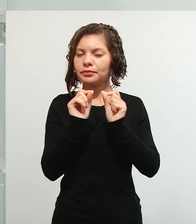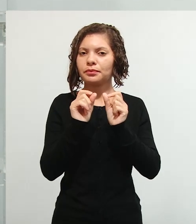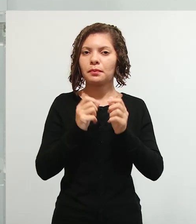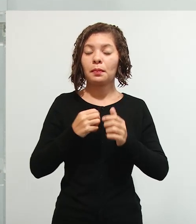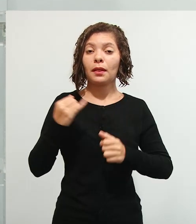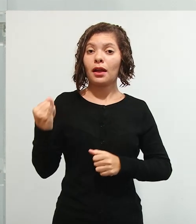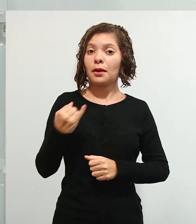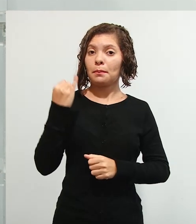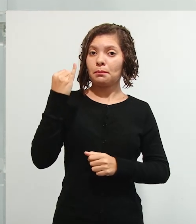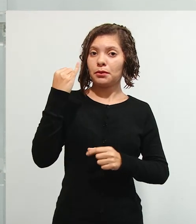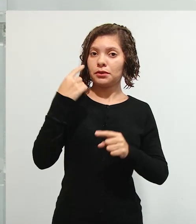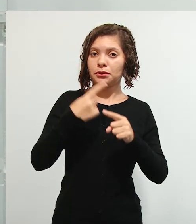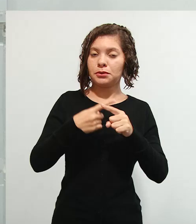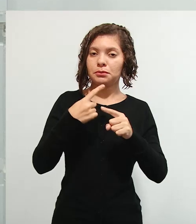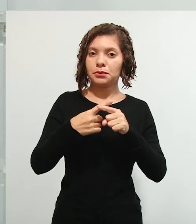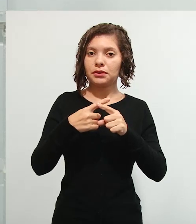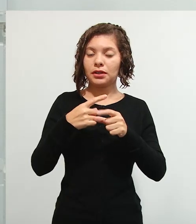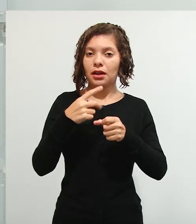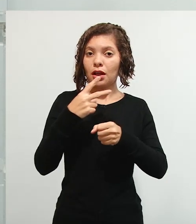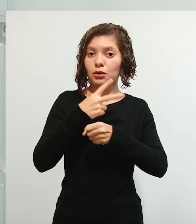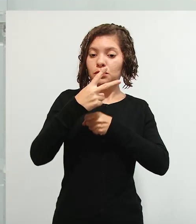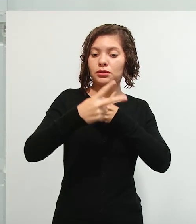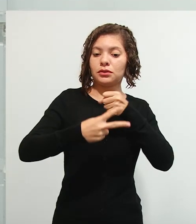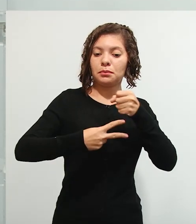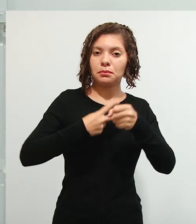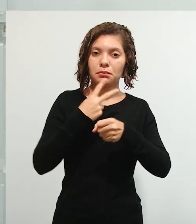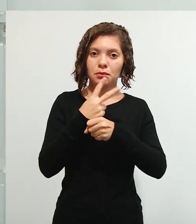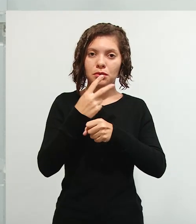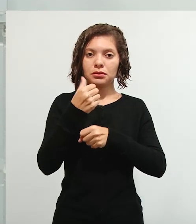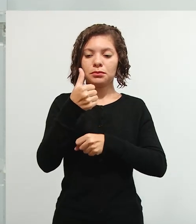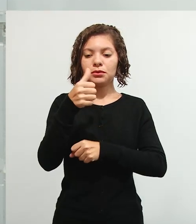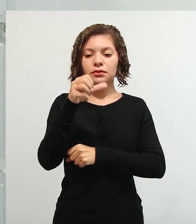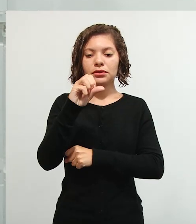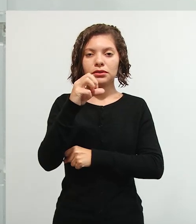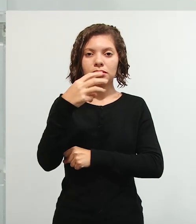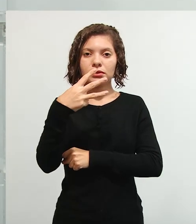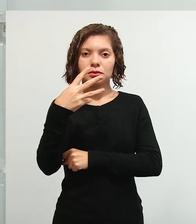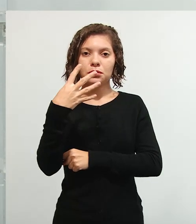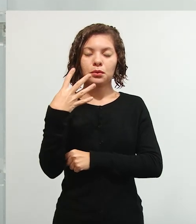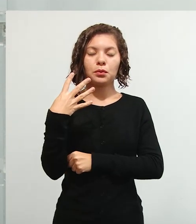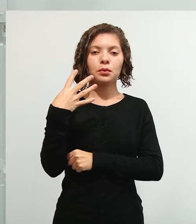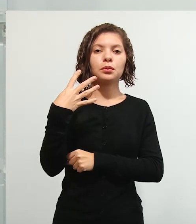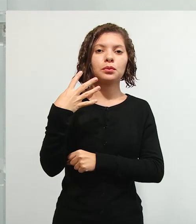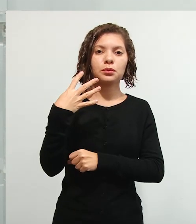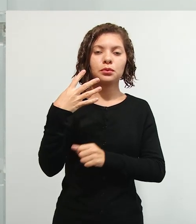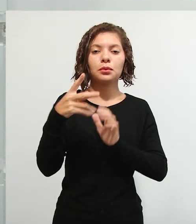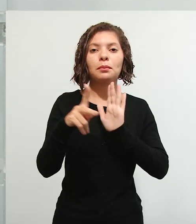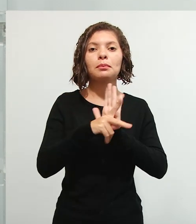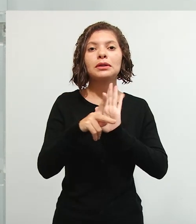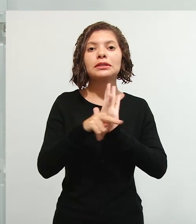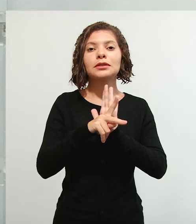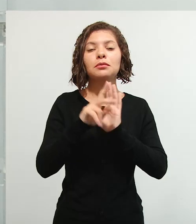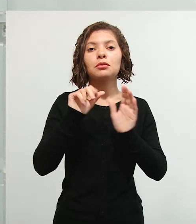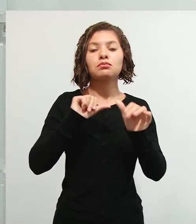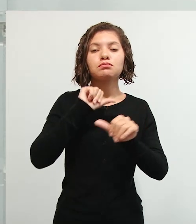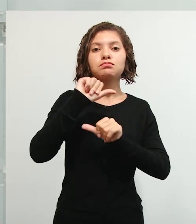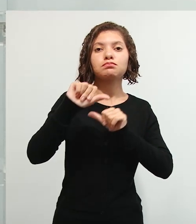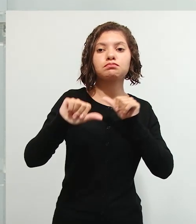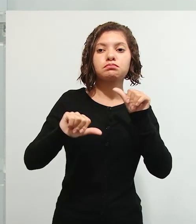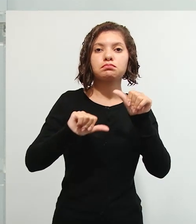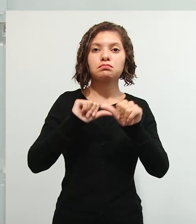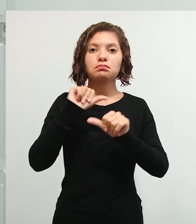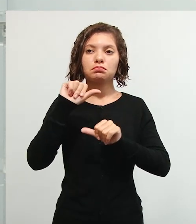maneira importante, porque 2 anos depois, em 1934, o que era um princípio no manifesto vira